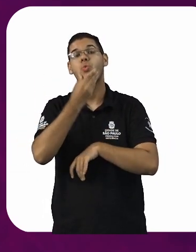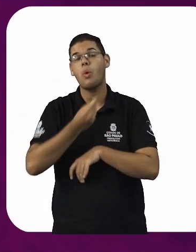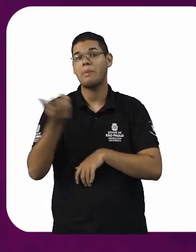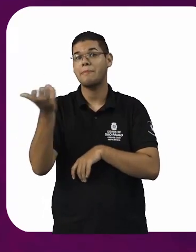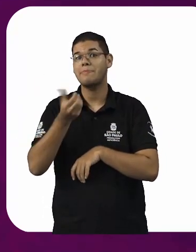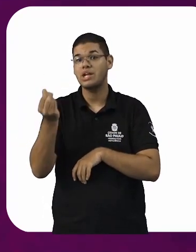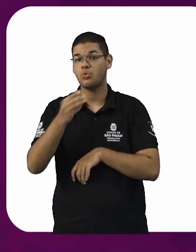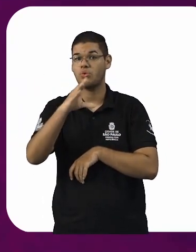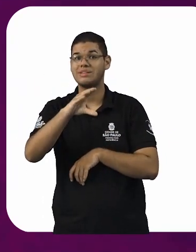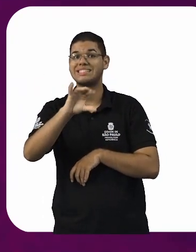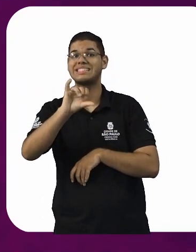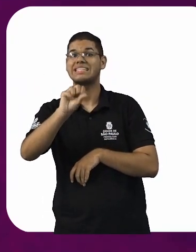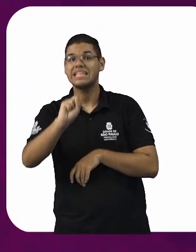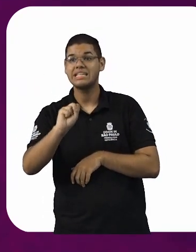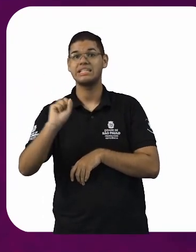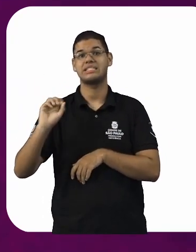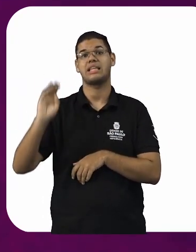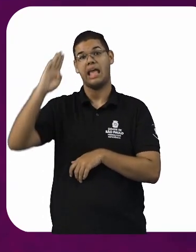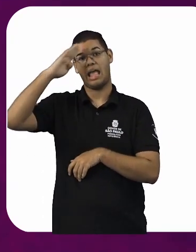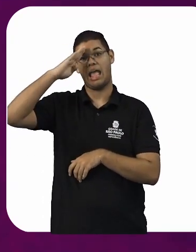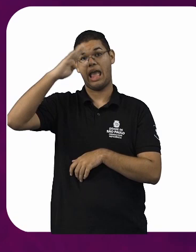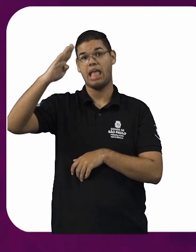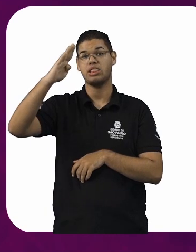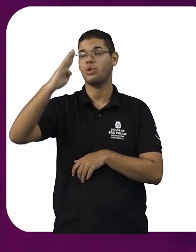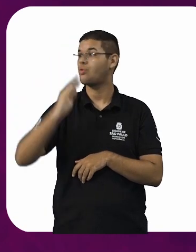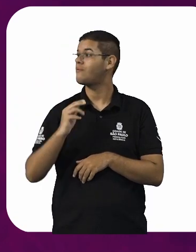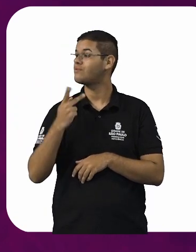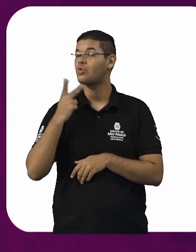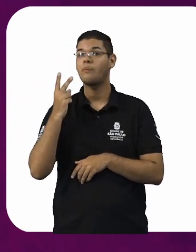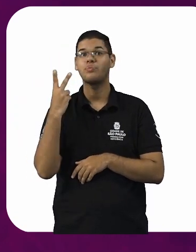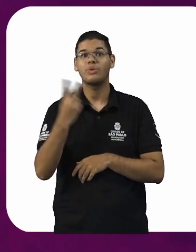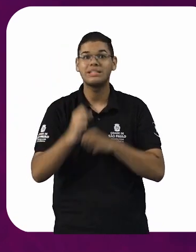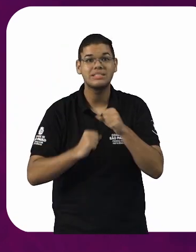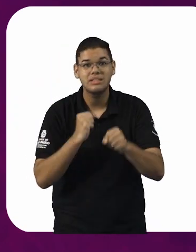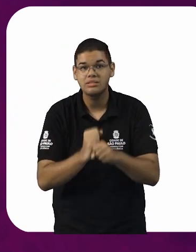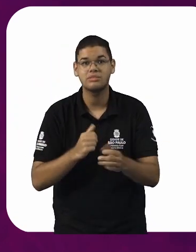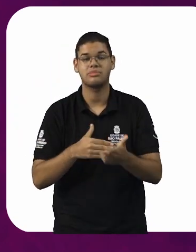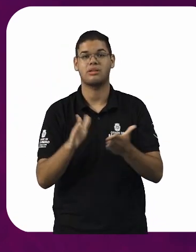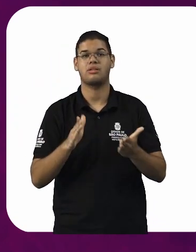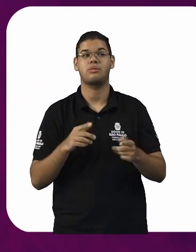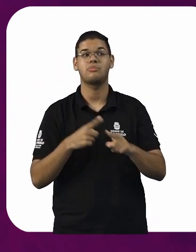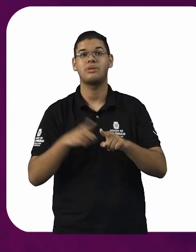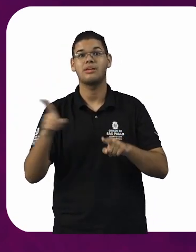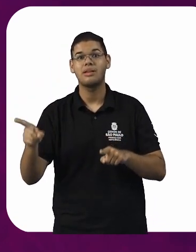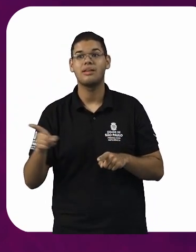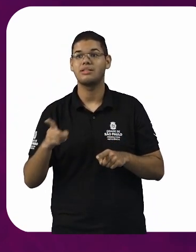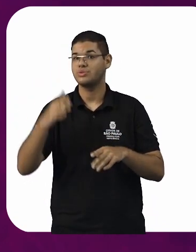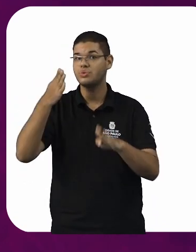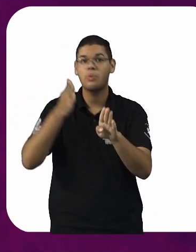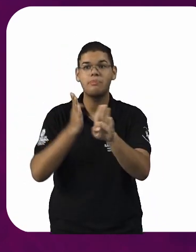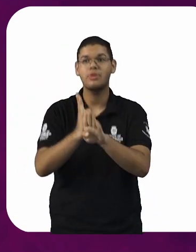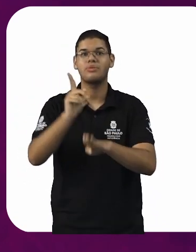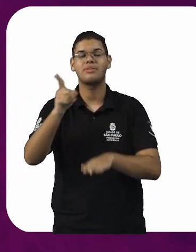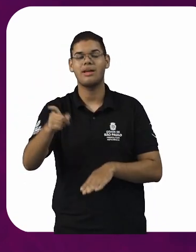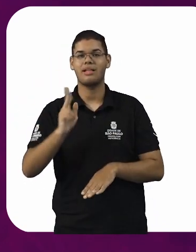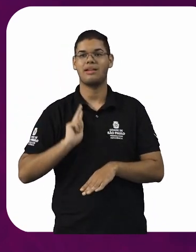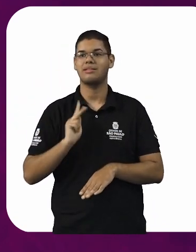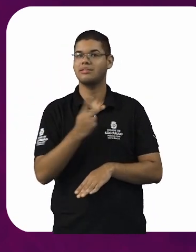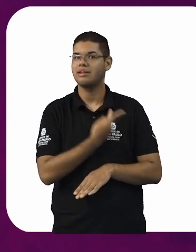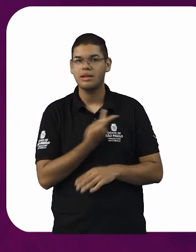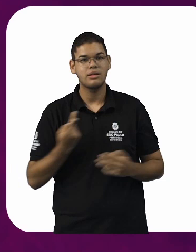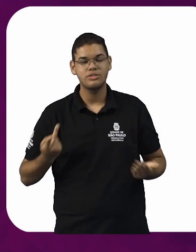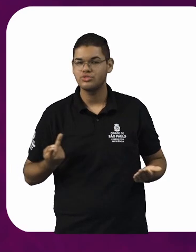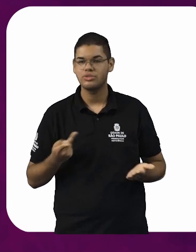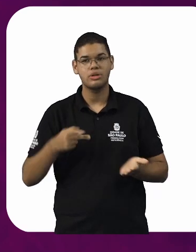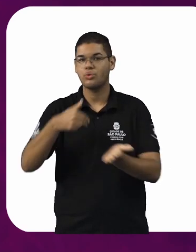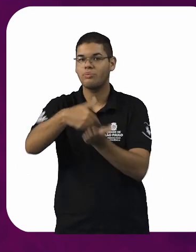de manhã, à tarde está empregada, ela ficou anos desempregada, porque aí descobriam que era trans e não contratavam, uma pessoa eficiente com um mercado de